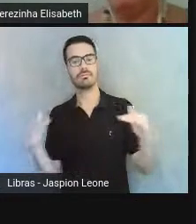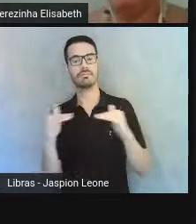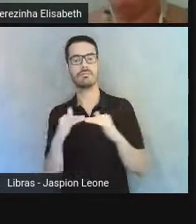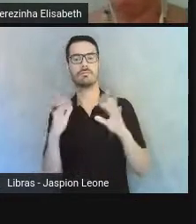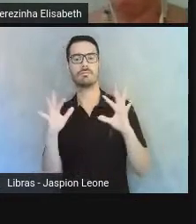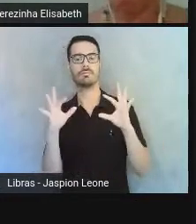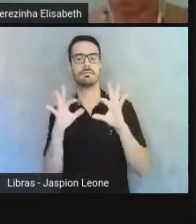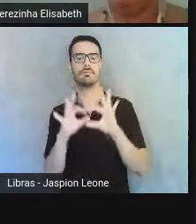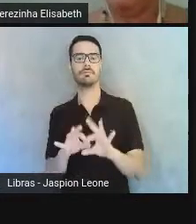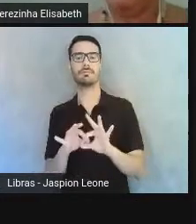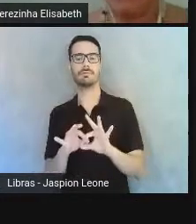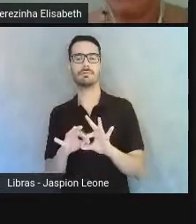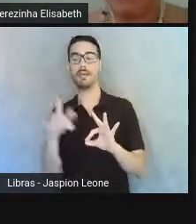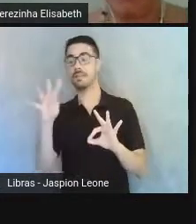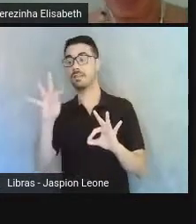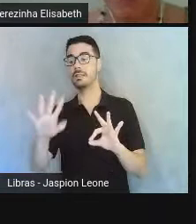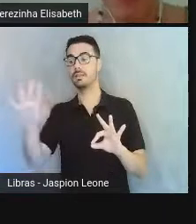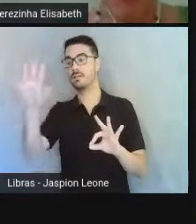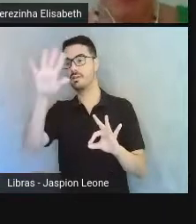é a caixa de ferramentas.